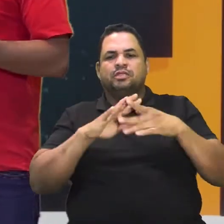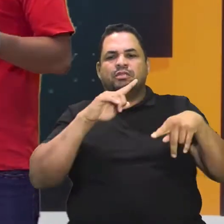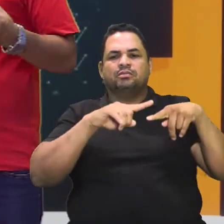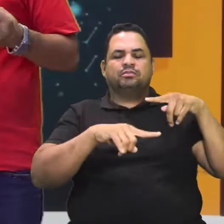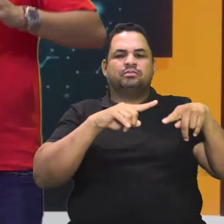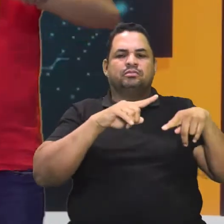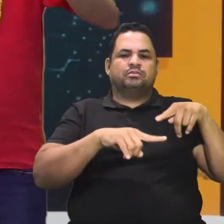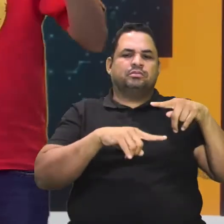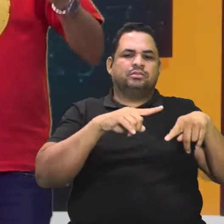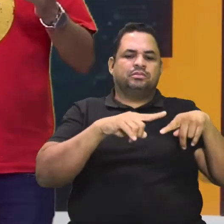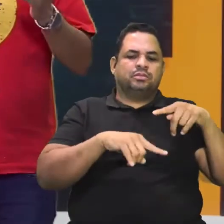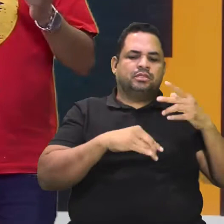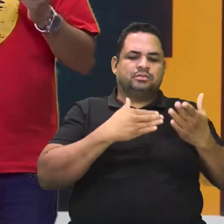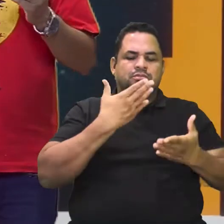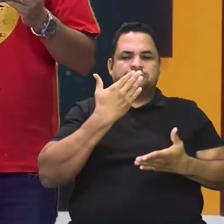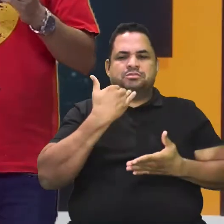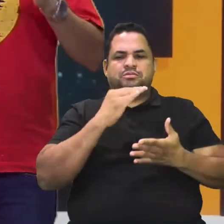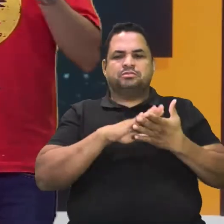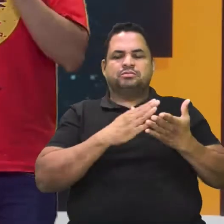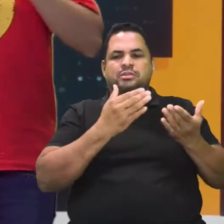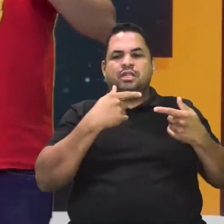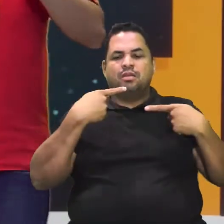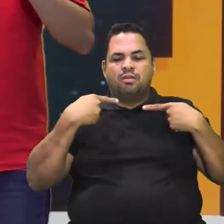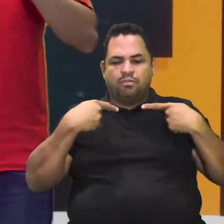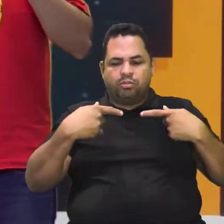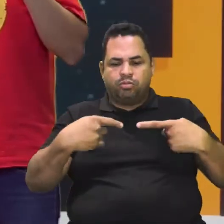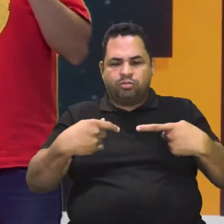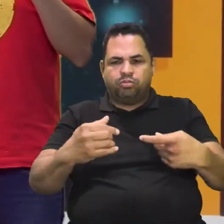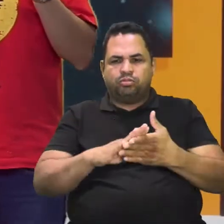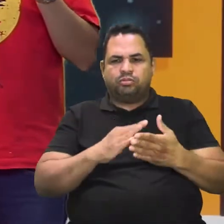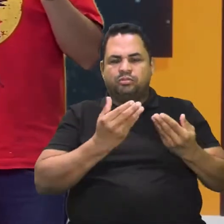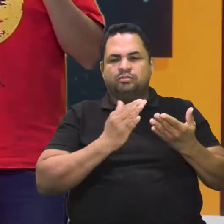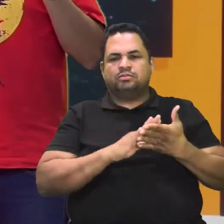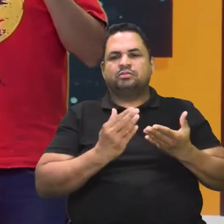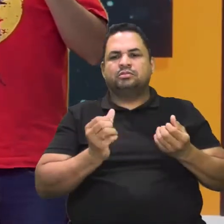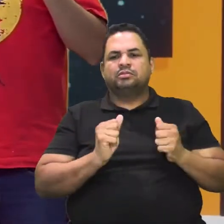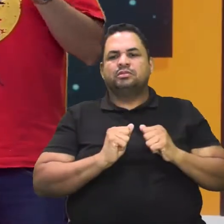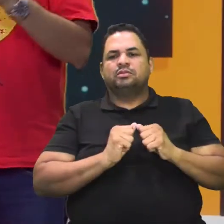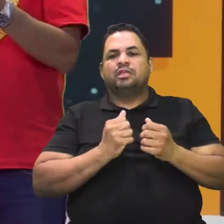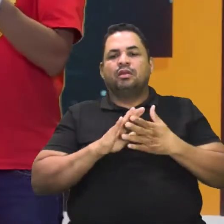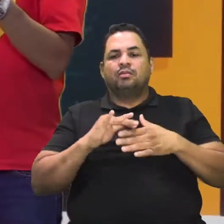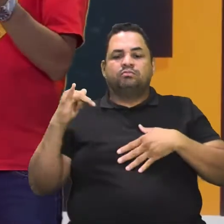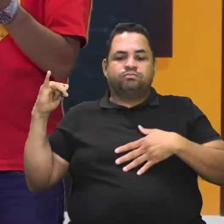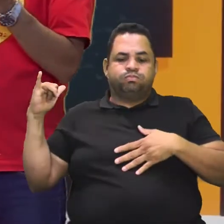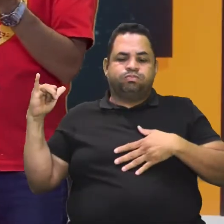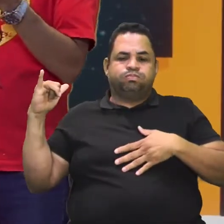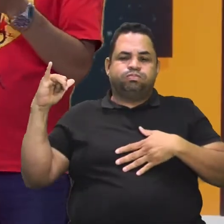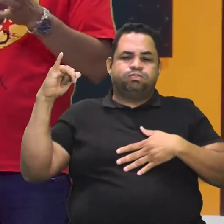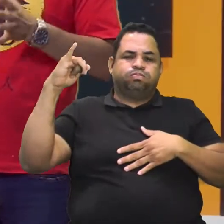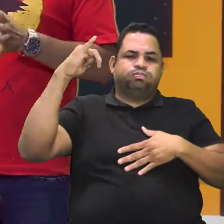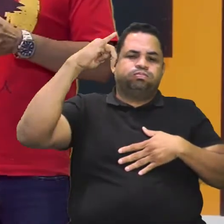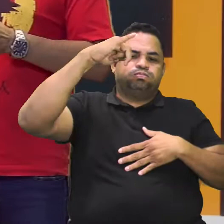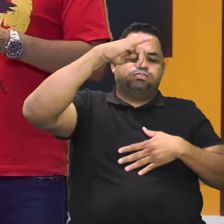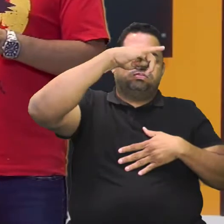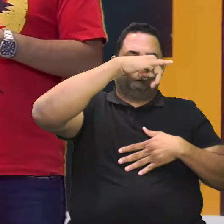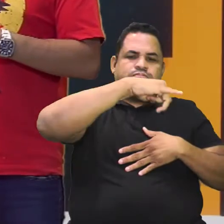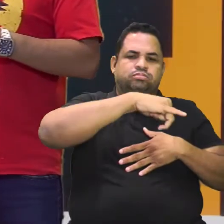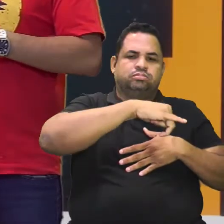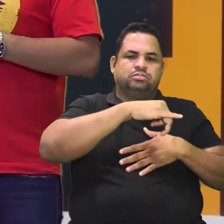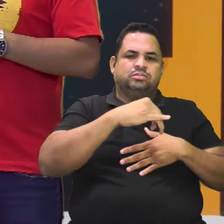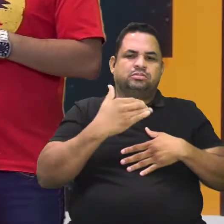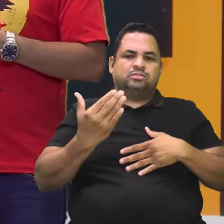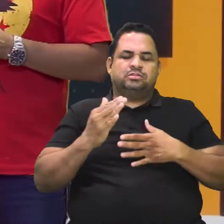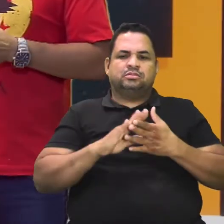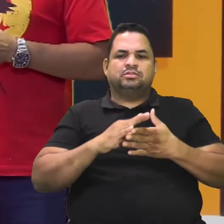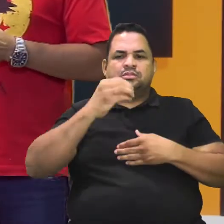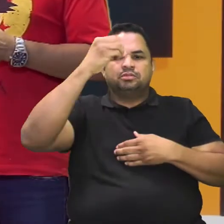soldados. Nossos, que eu falo assim no geral. Eles mandavam um avião com mantimento e quando estava passando por cima de onde estavam os